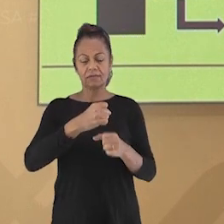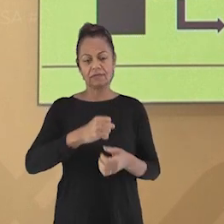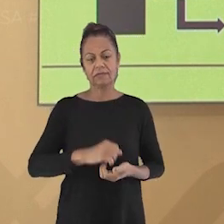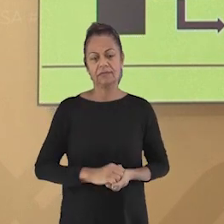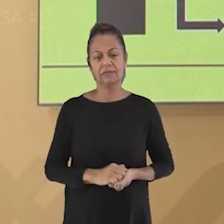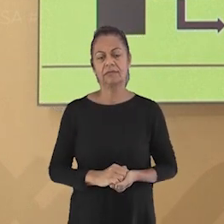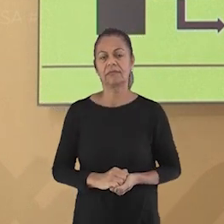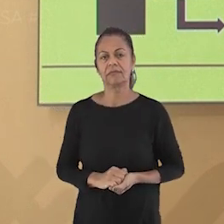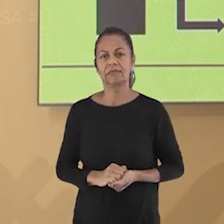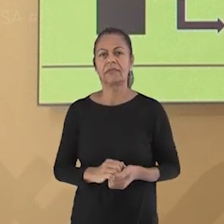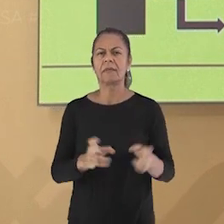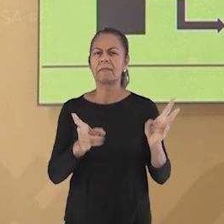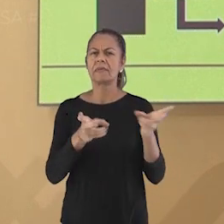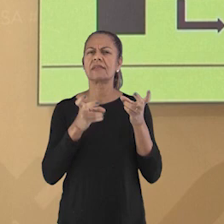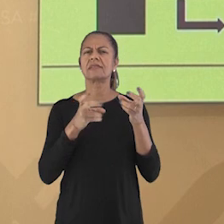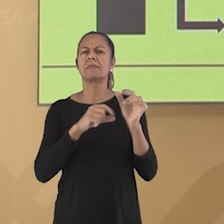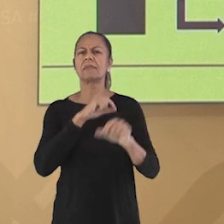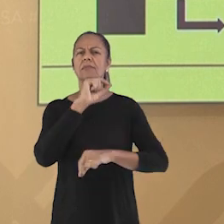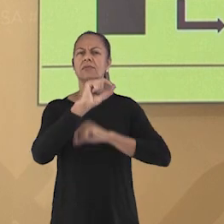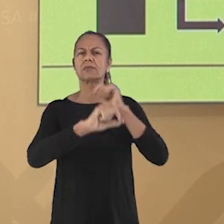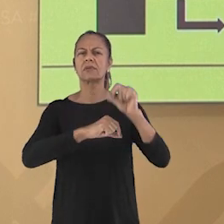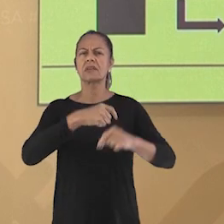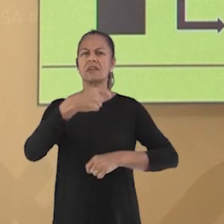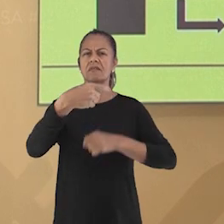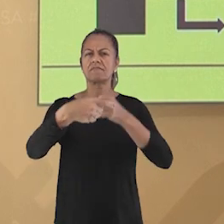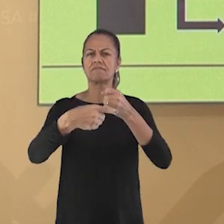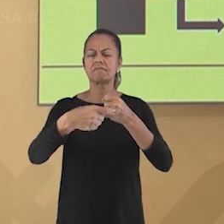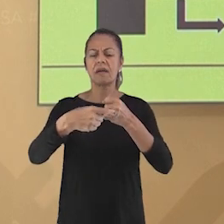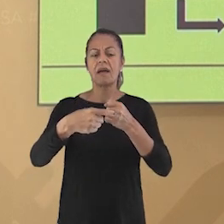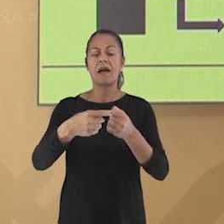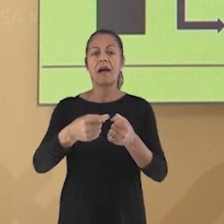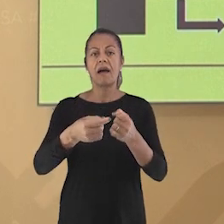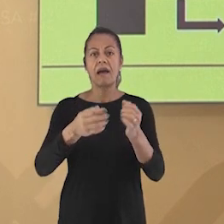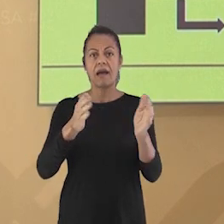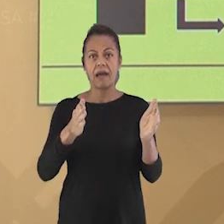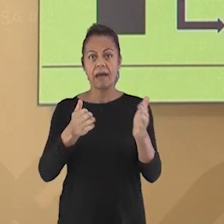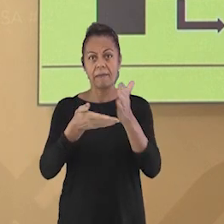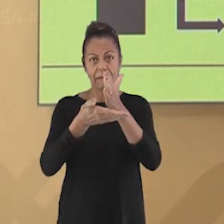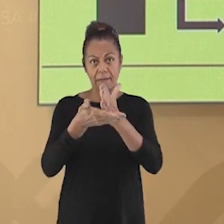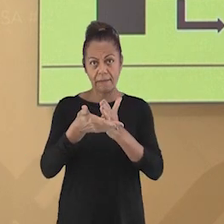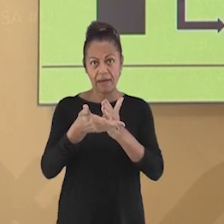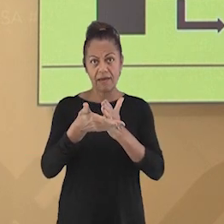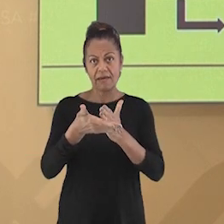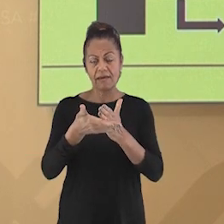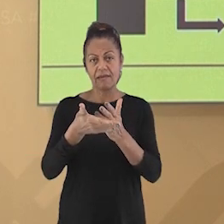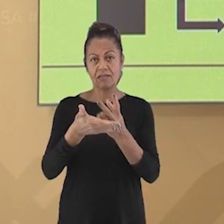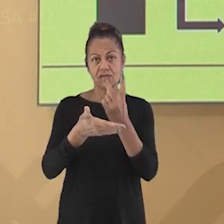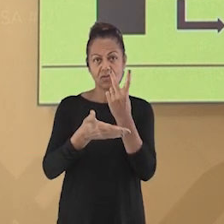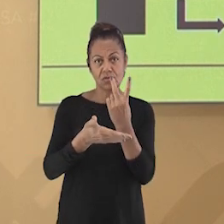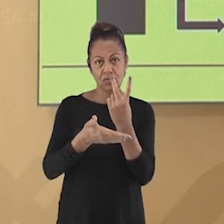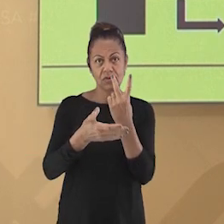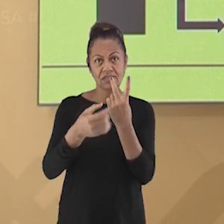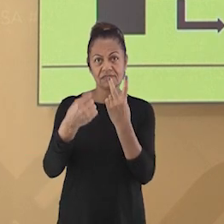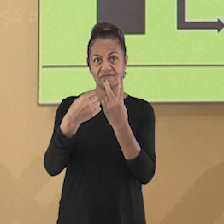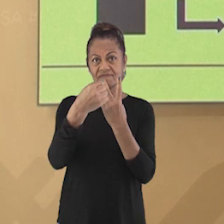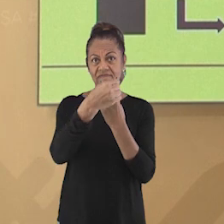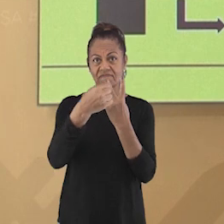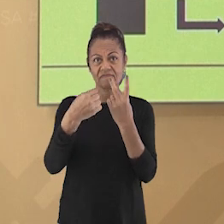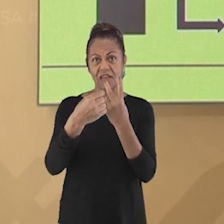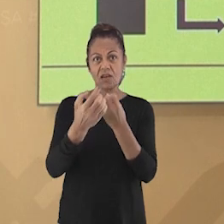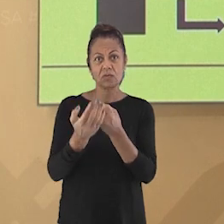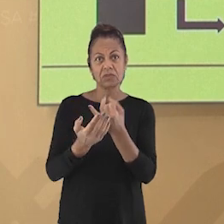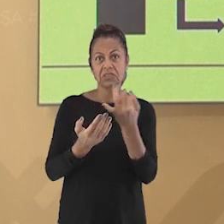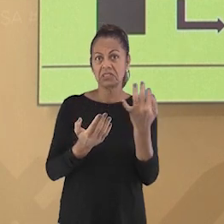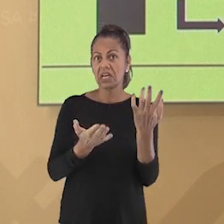Podemos perceber que as 2 partes da barra B representam uma mesma quantidade, ou seja,